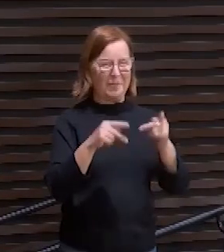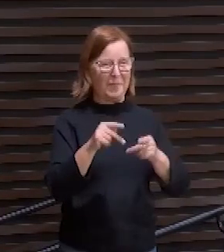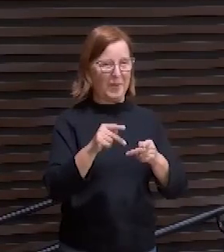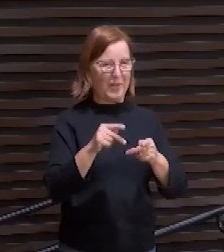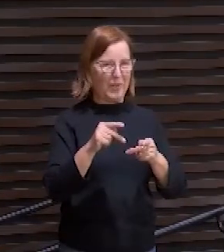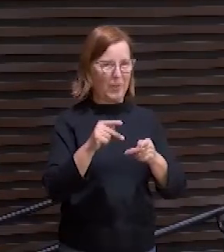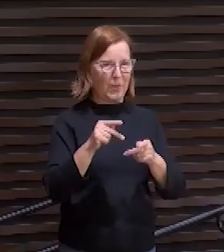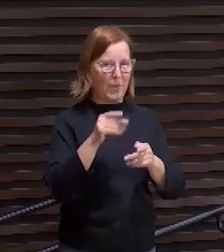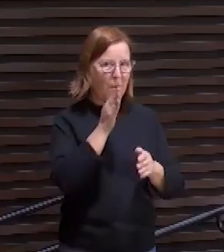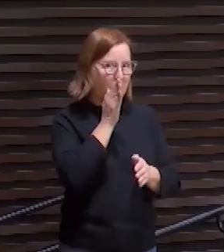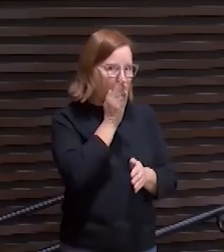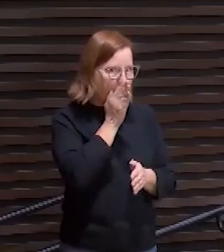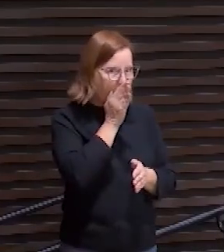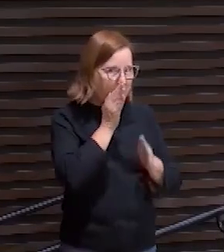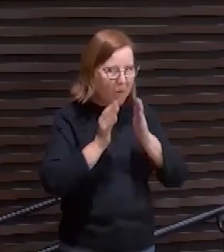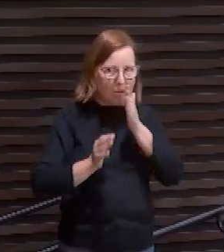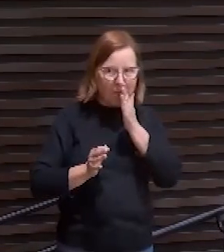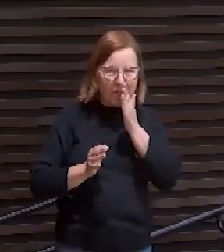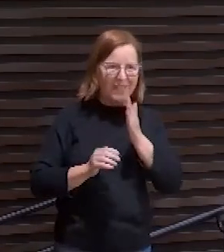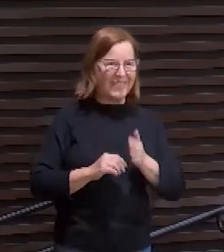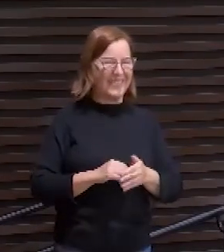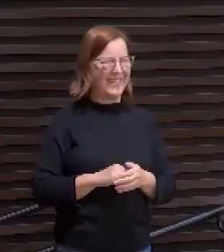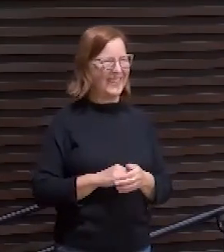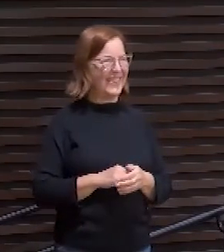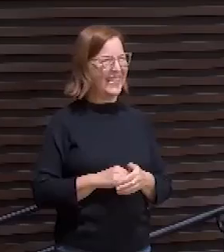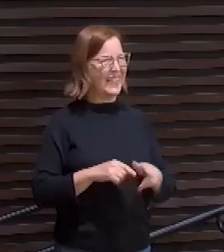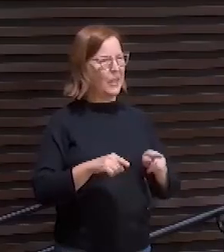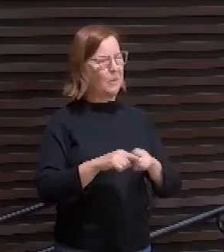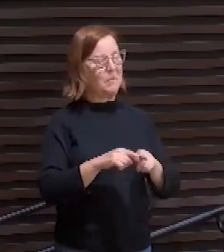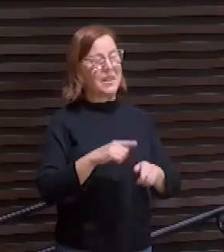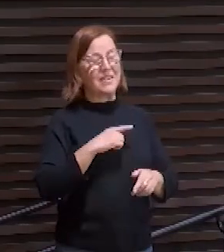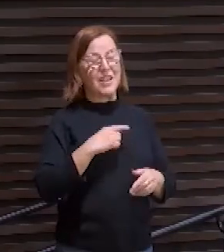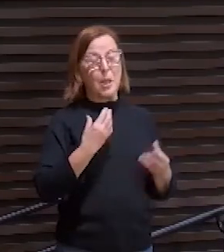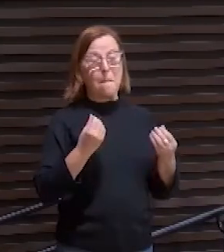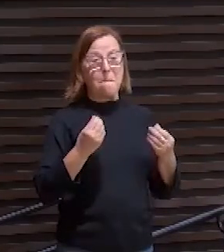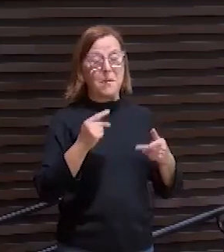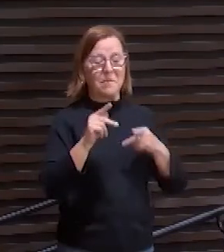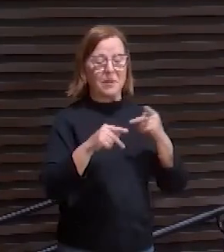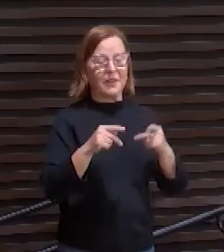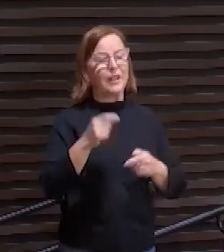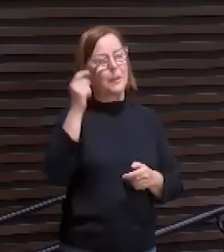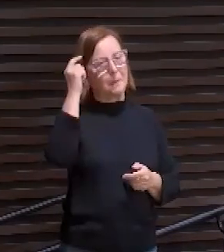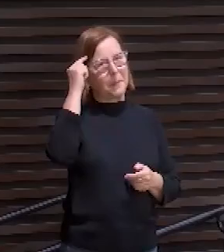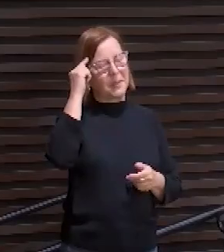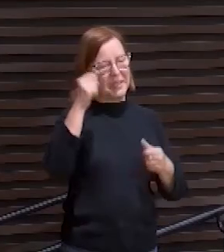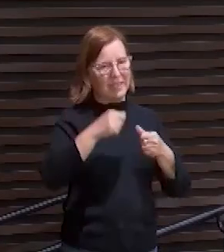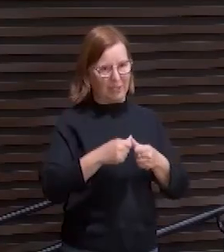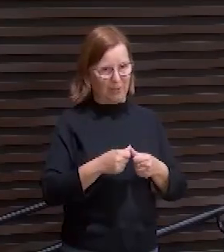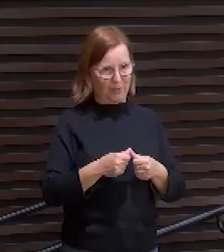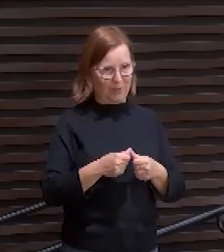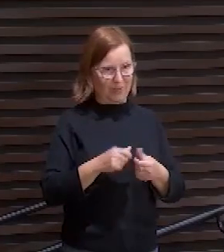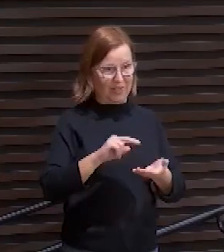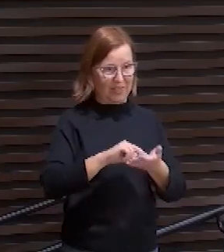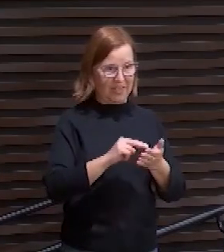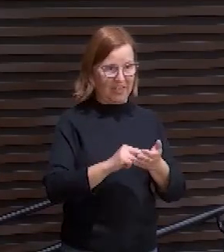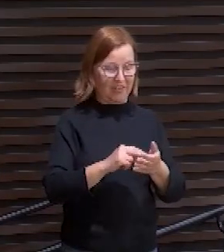Mas olha, tem muita gente que pensa assim, isso aqui é a justificação pelas obras.